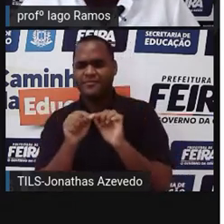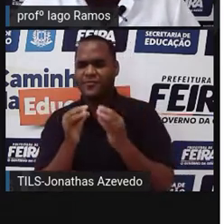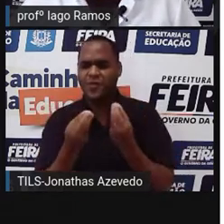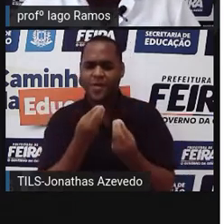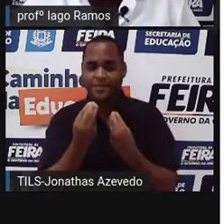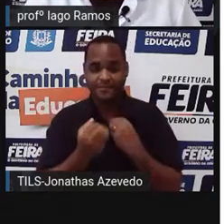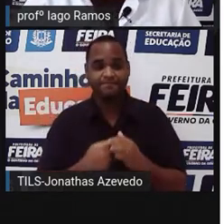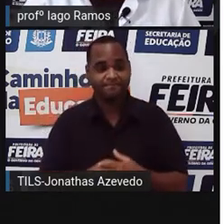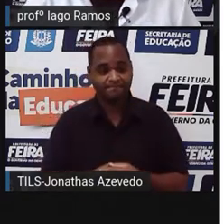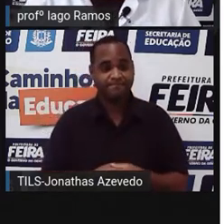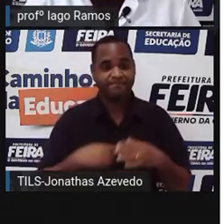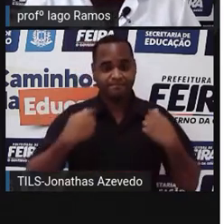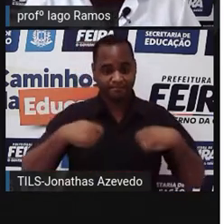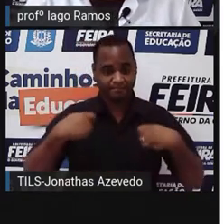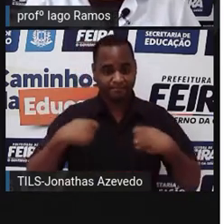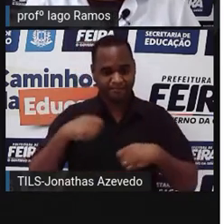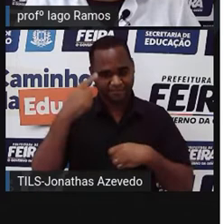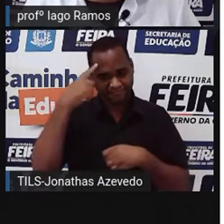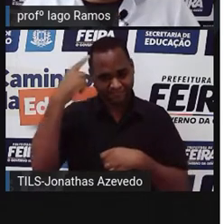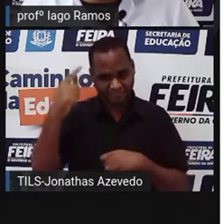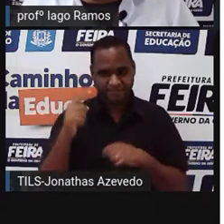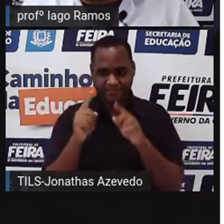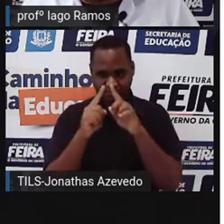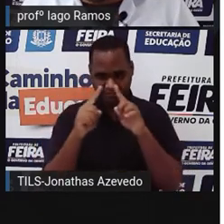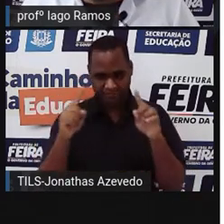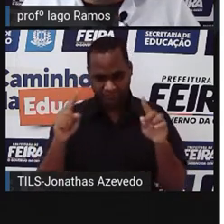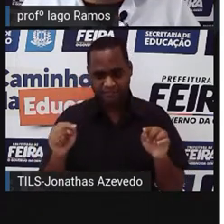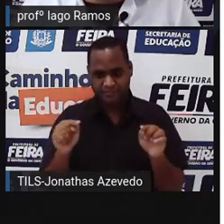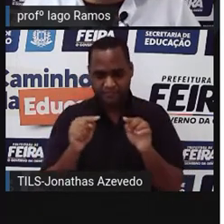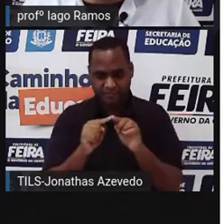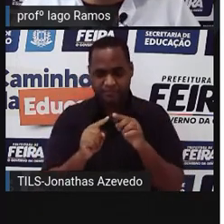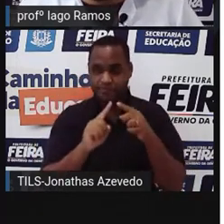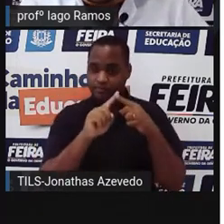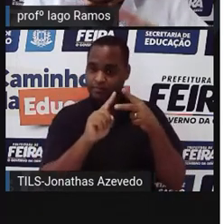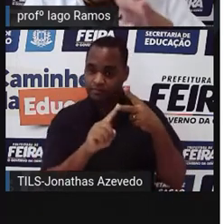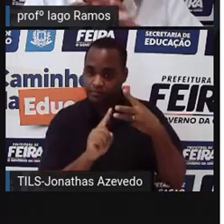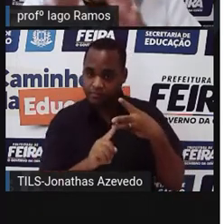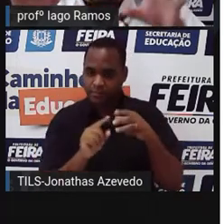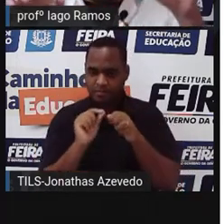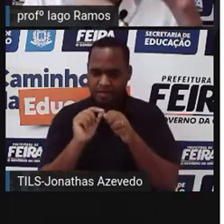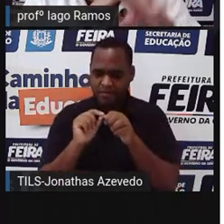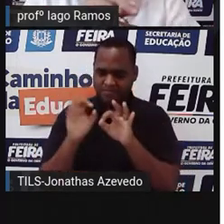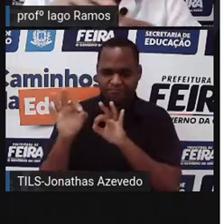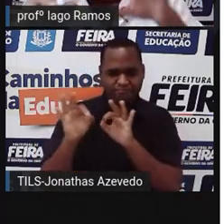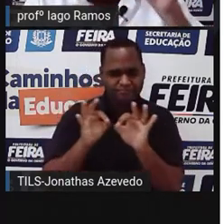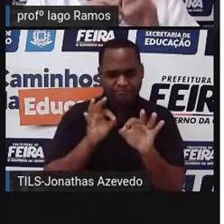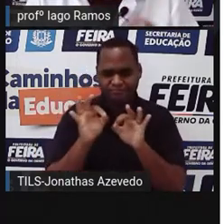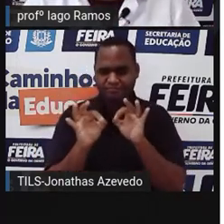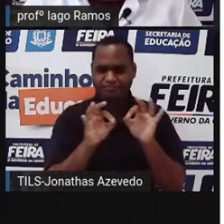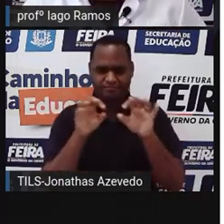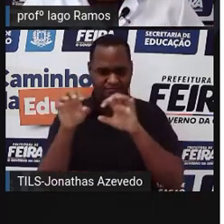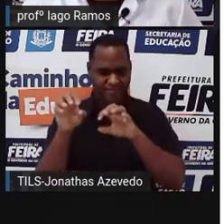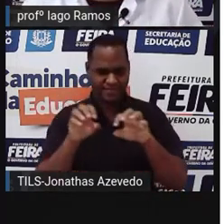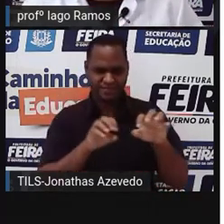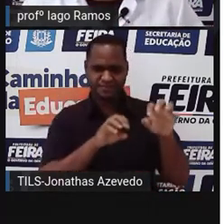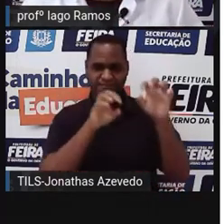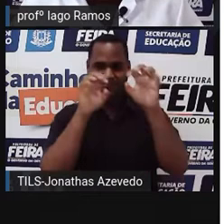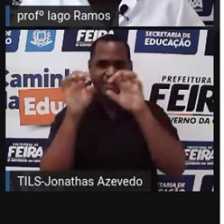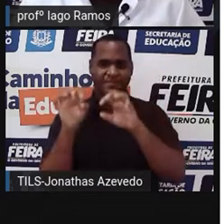A gente precisa pegar esses três quadrados, mexer neles aí, reposicionar